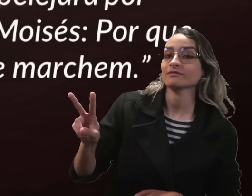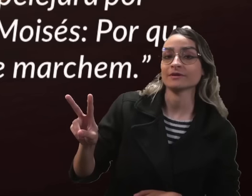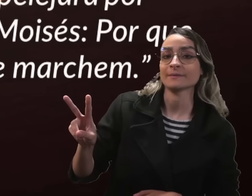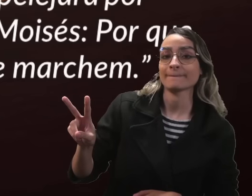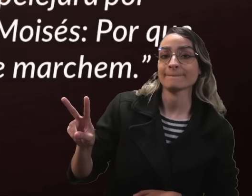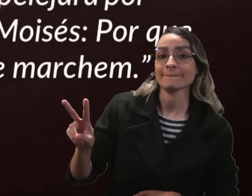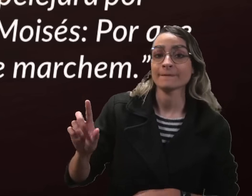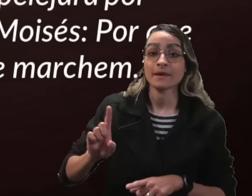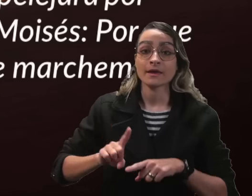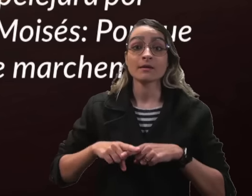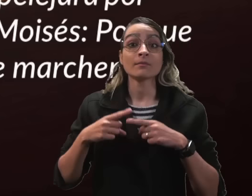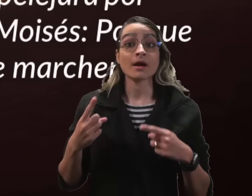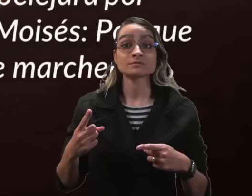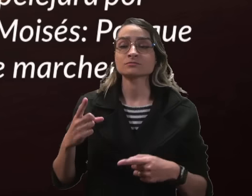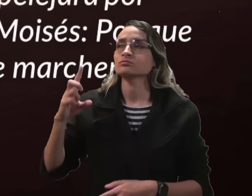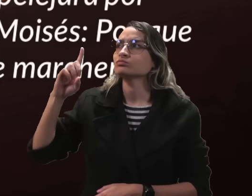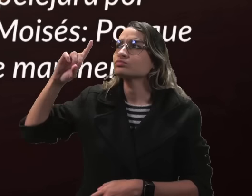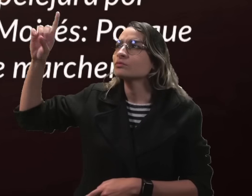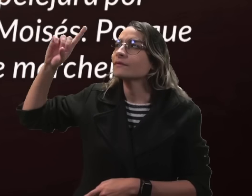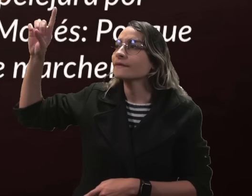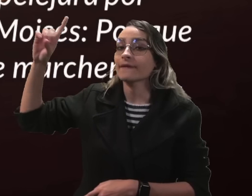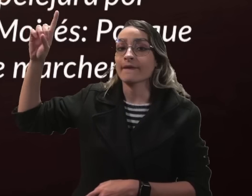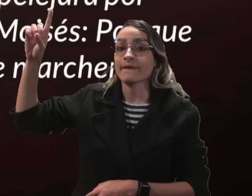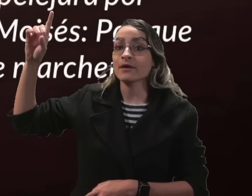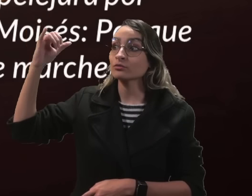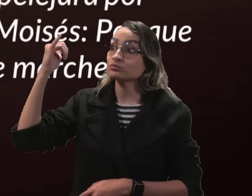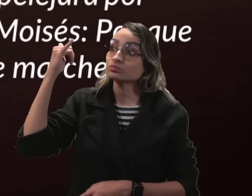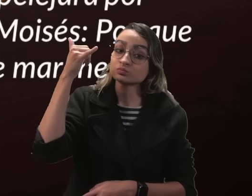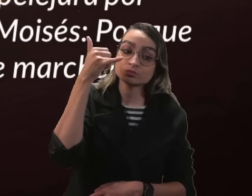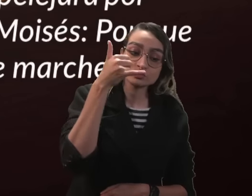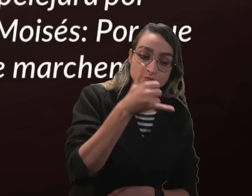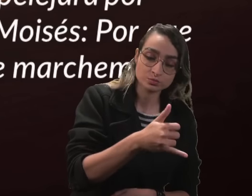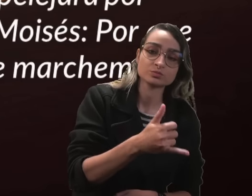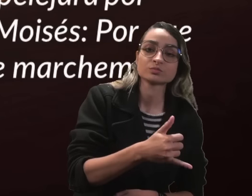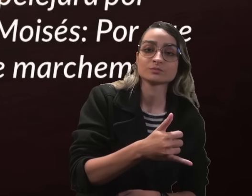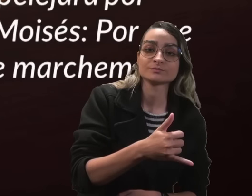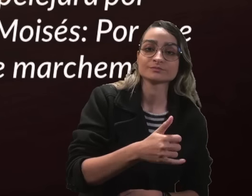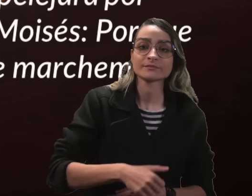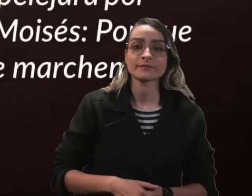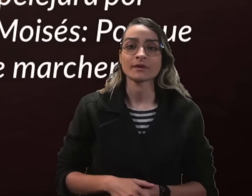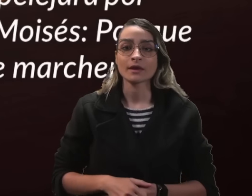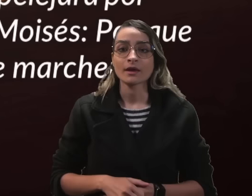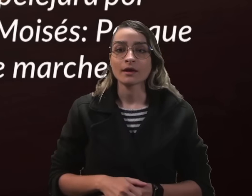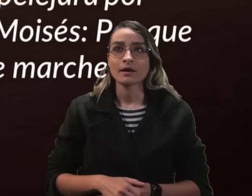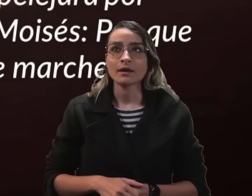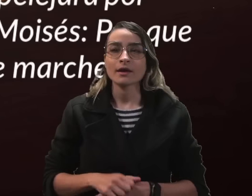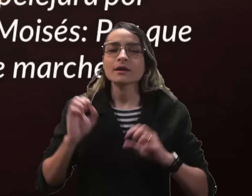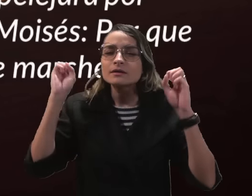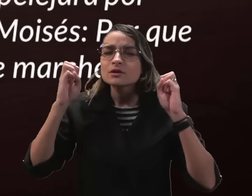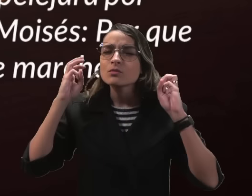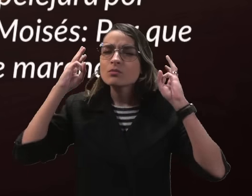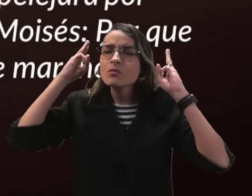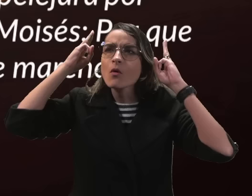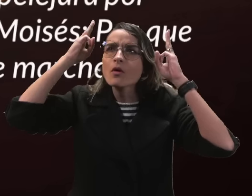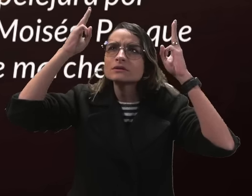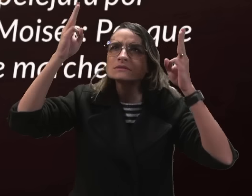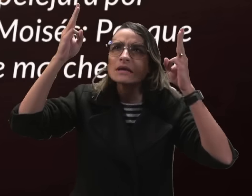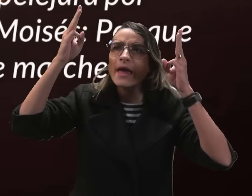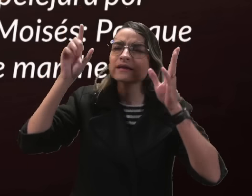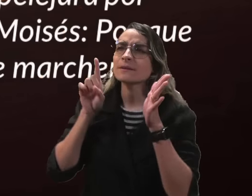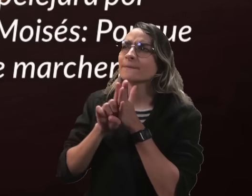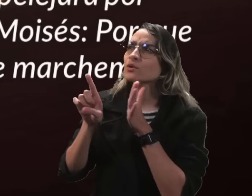calareis disse o Senhor a Moisés porque clamas a mim diz aos filhos de Israel que